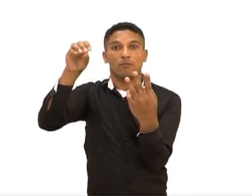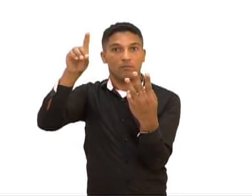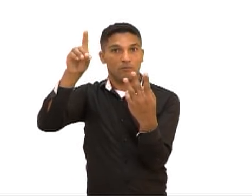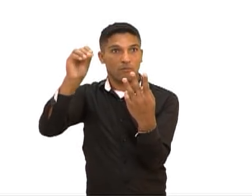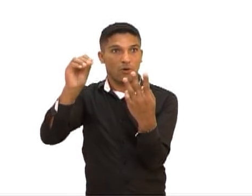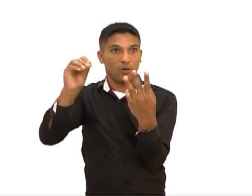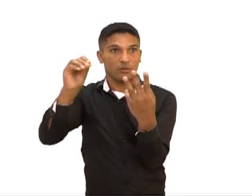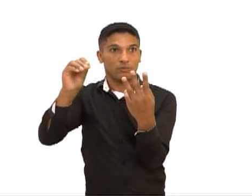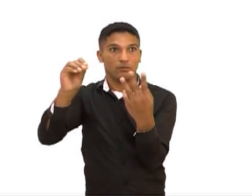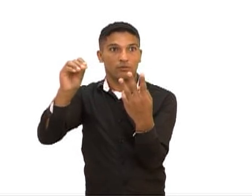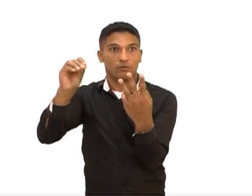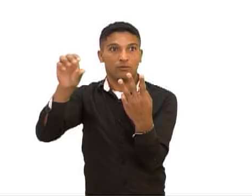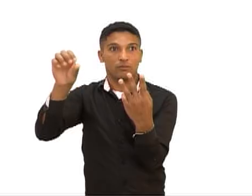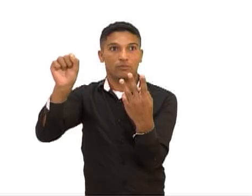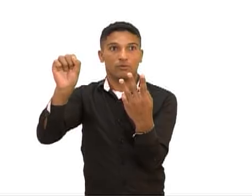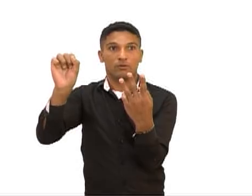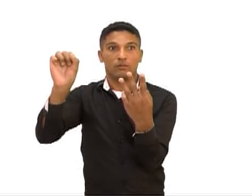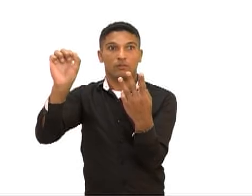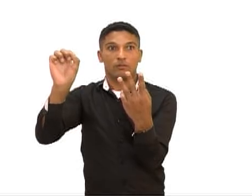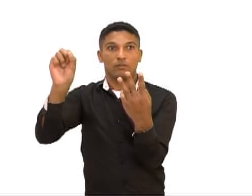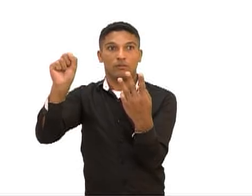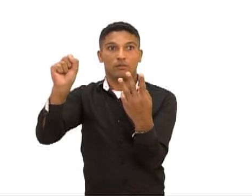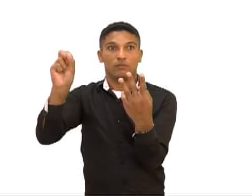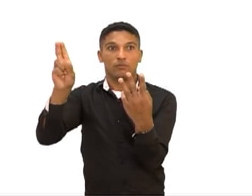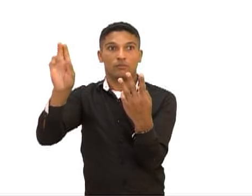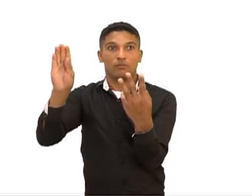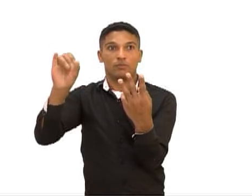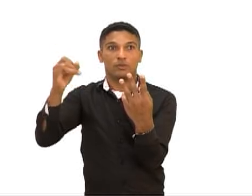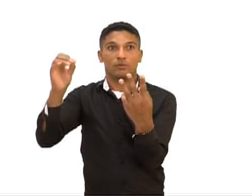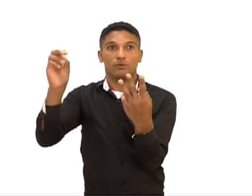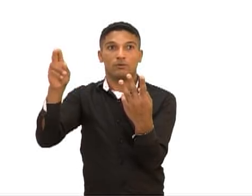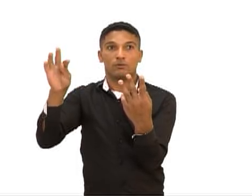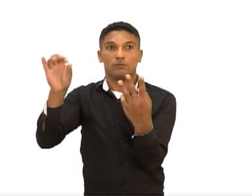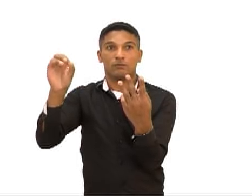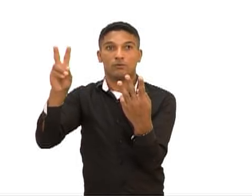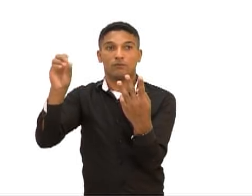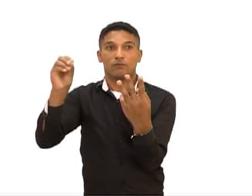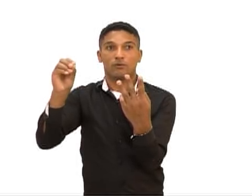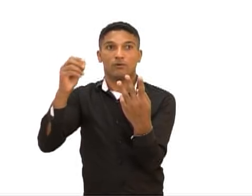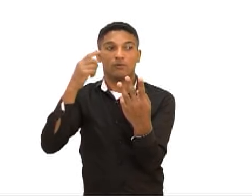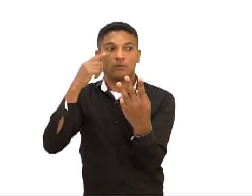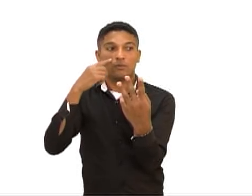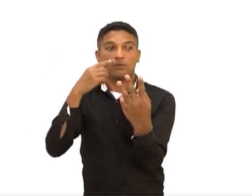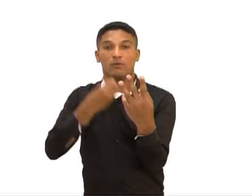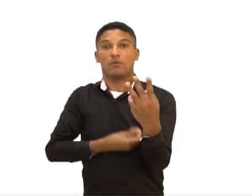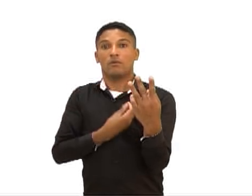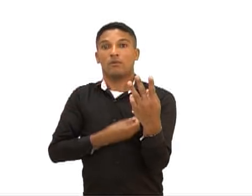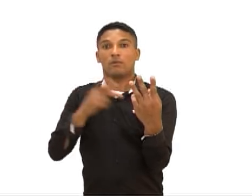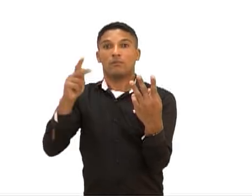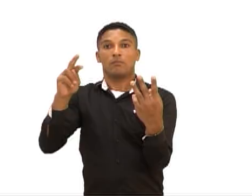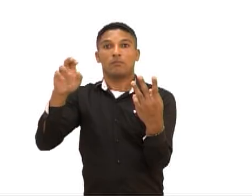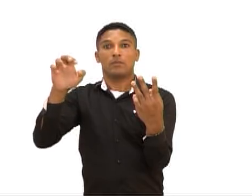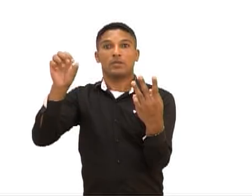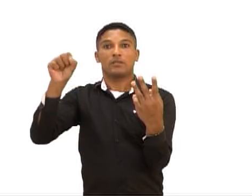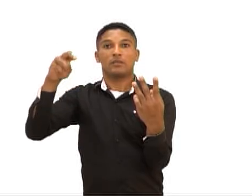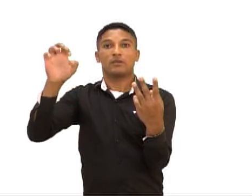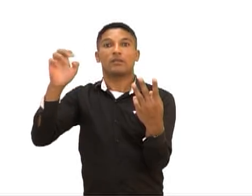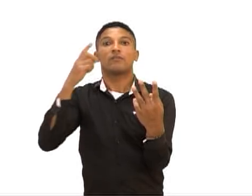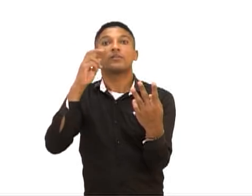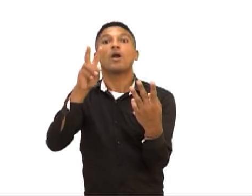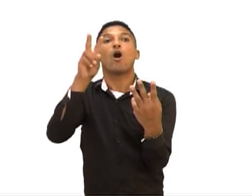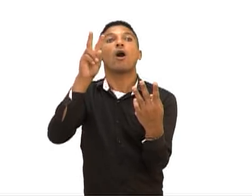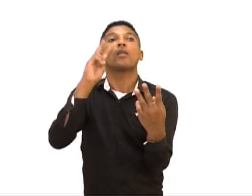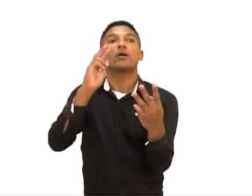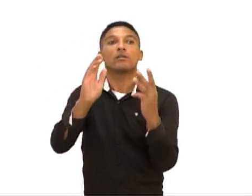ele se vacine. Que nós nos vacinemos, que vós vos vacineis e que eles se